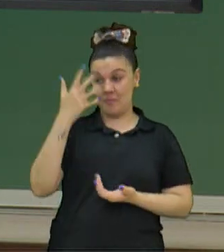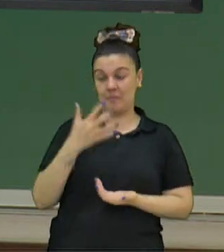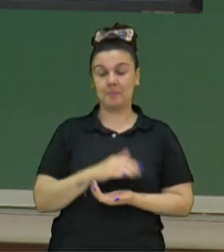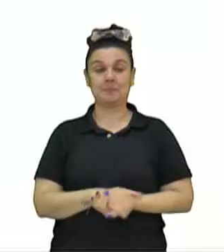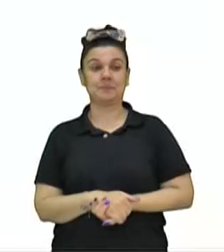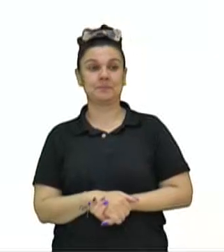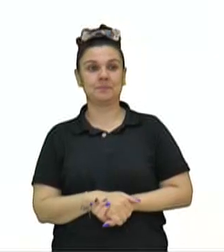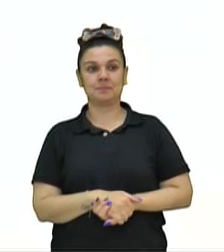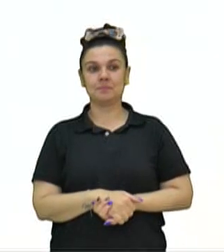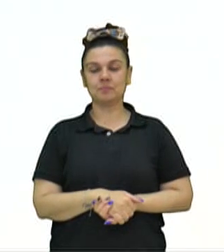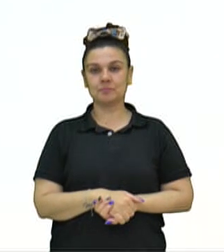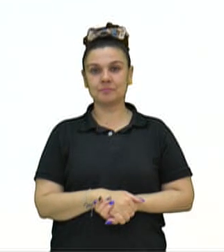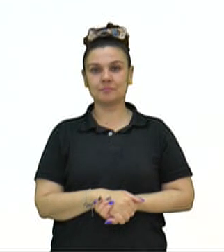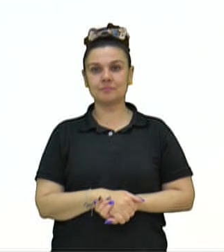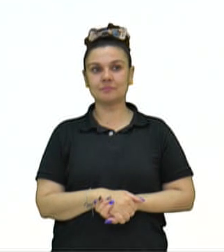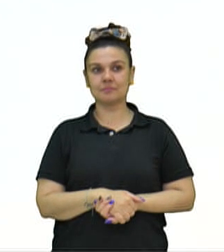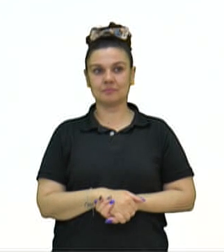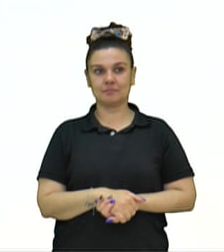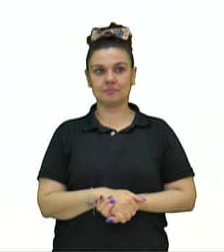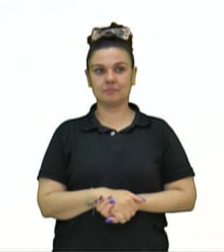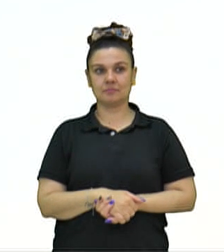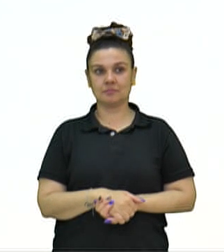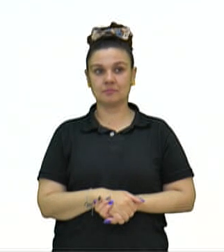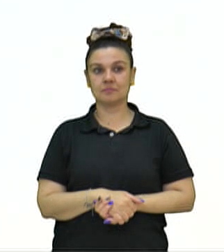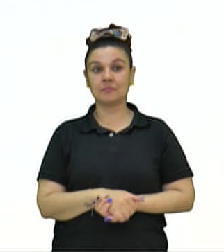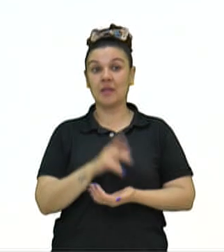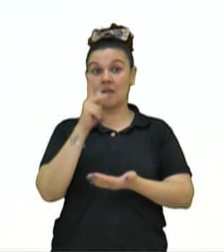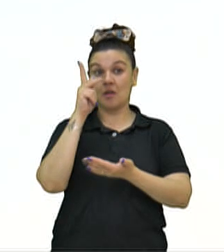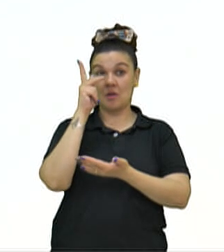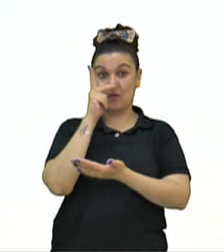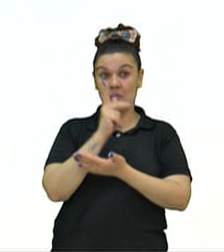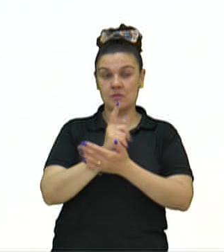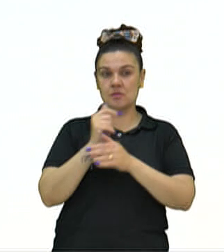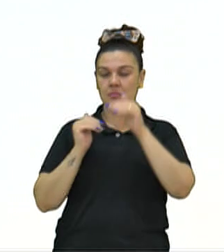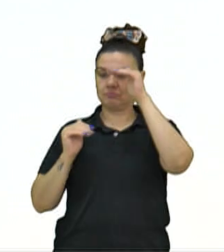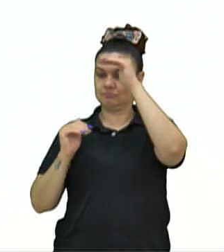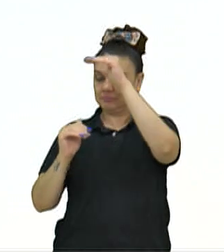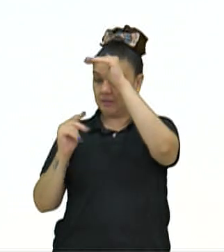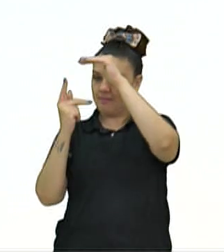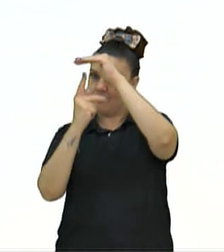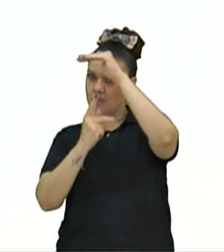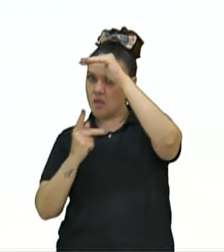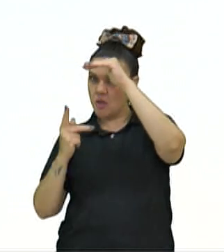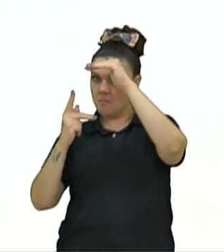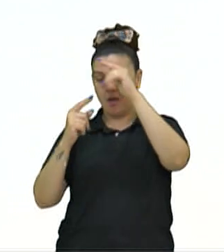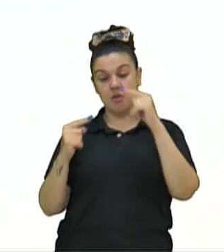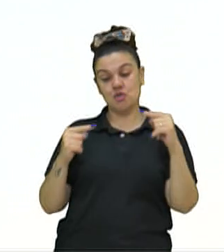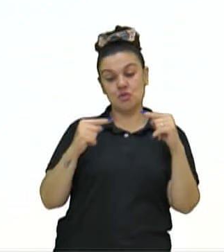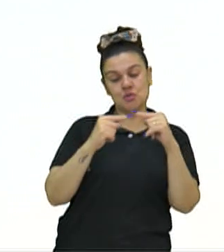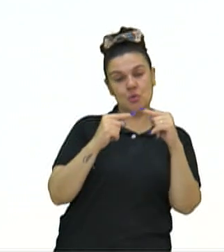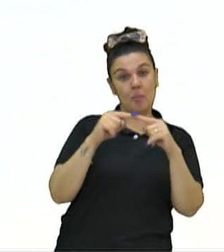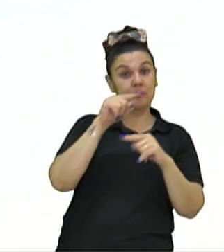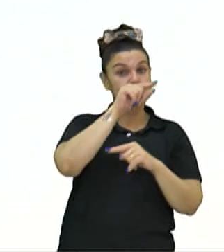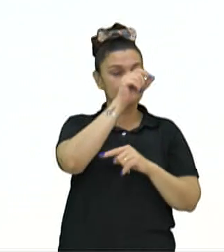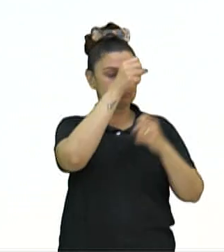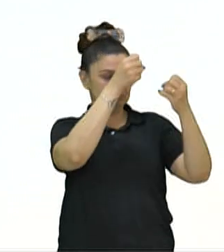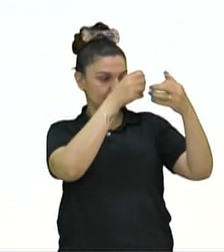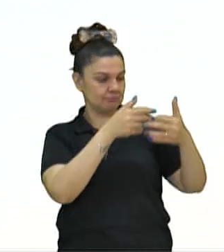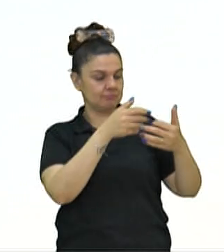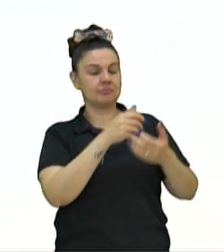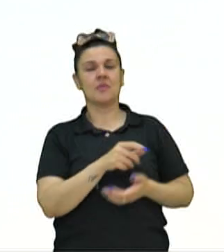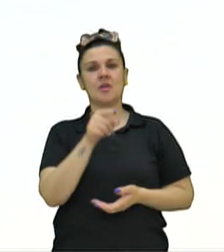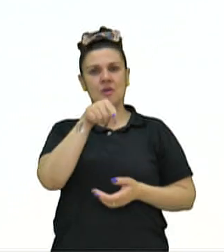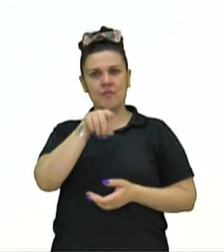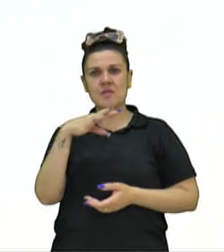go. What is this all about? Eu sempre tenho uma imagem que está se referindo ao que eu estou falando.